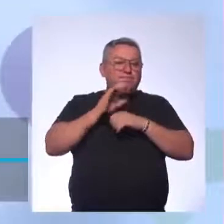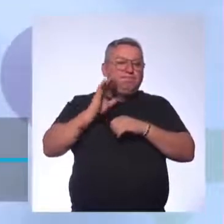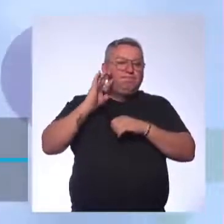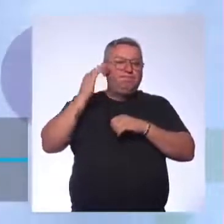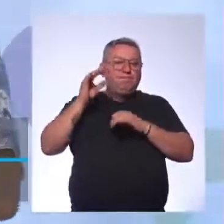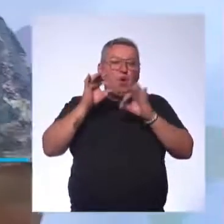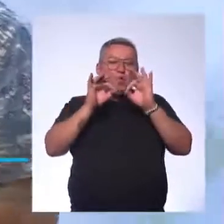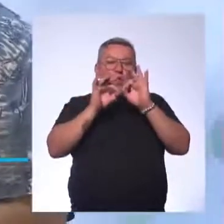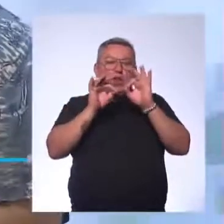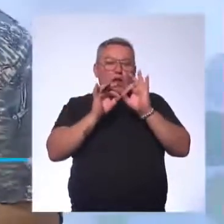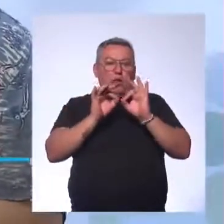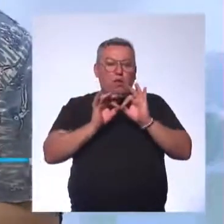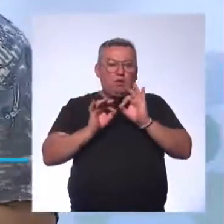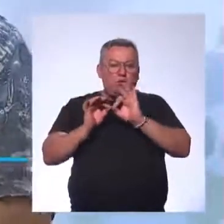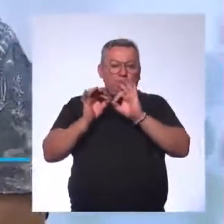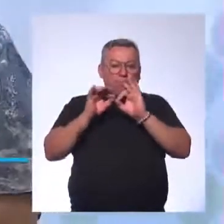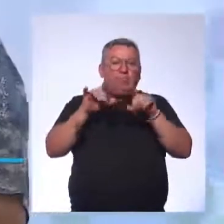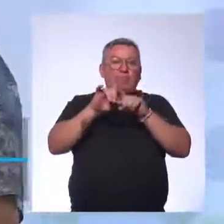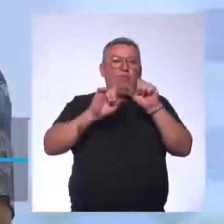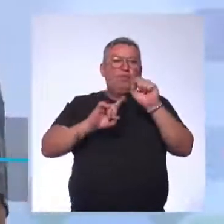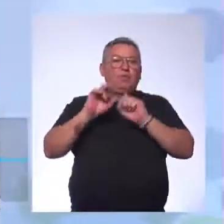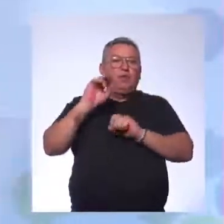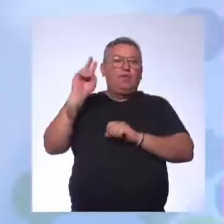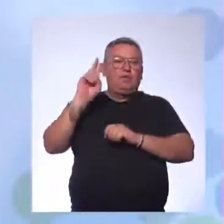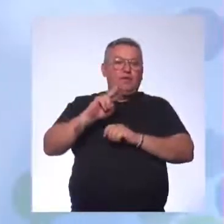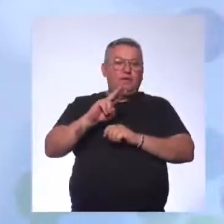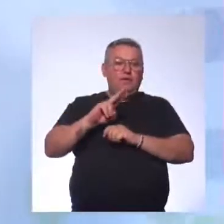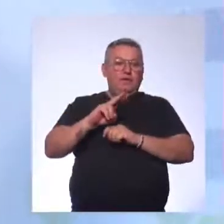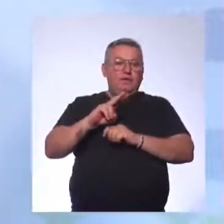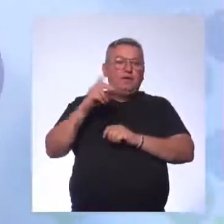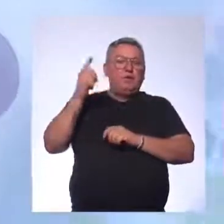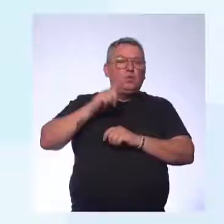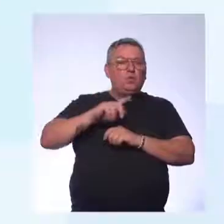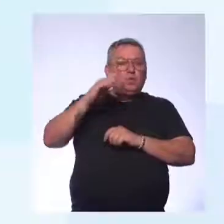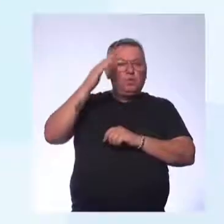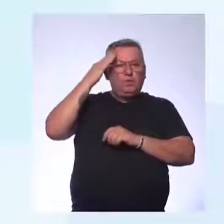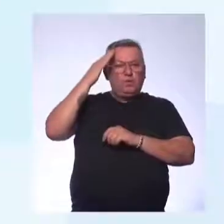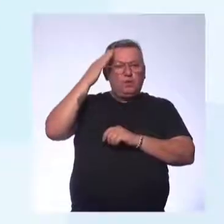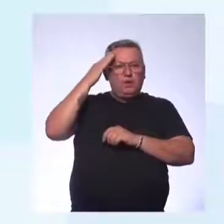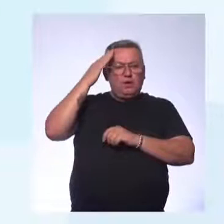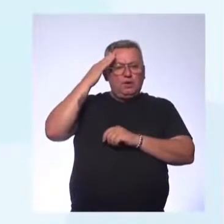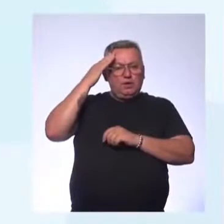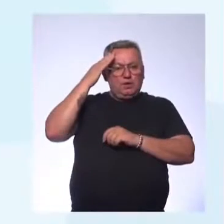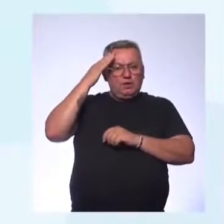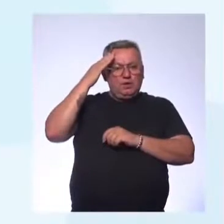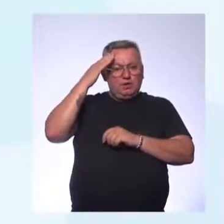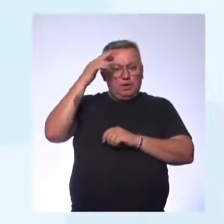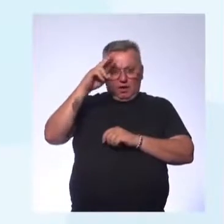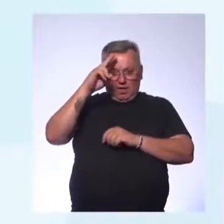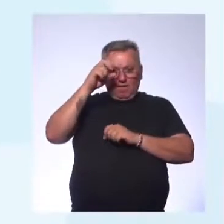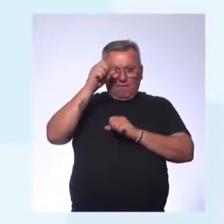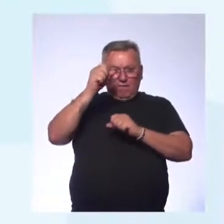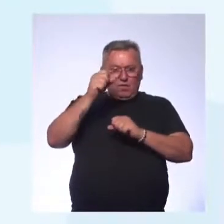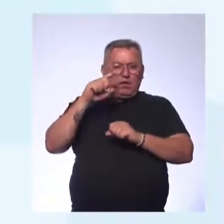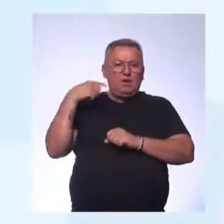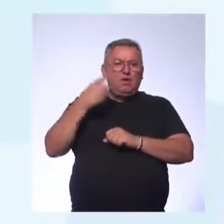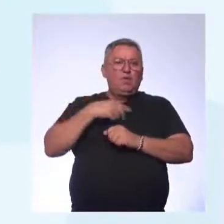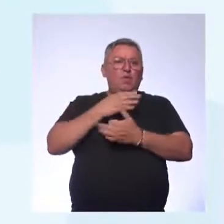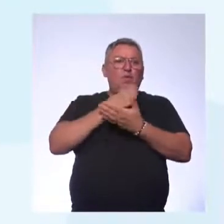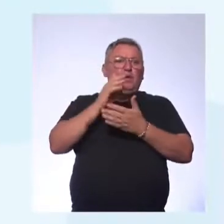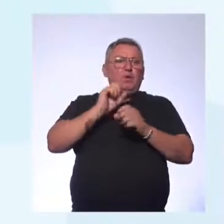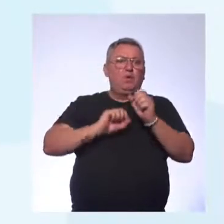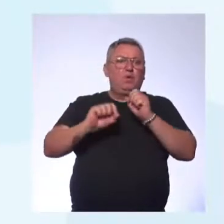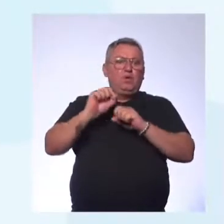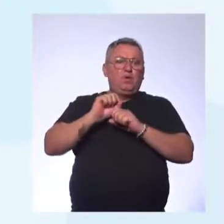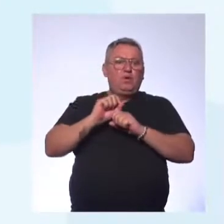que ocorre entre as moléculas para ver né entender as forças moleculares nós vamos começar